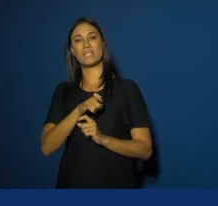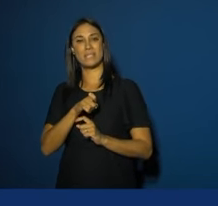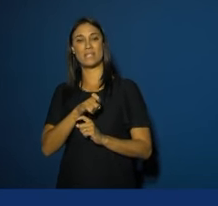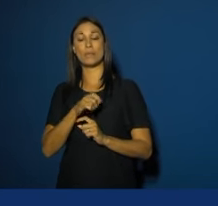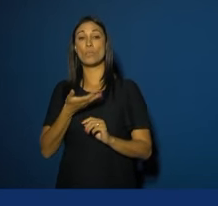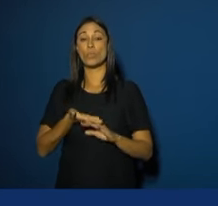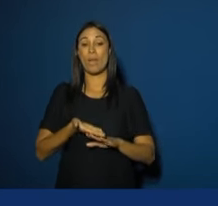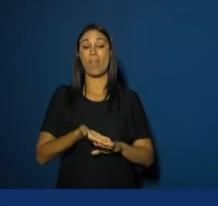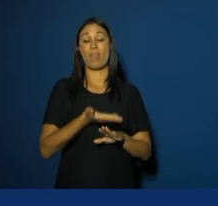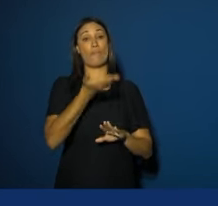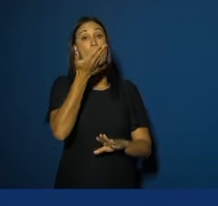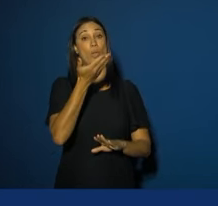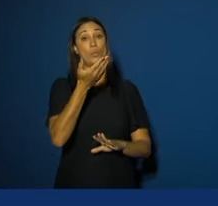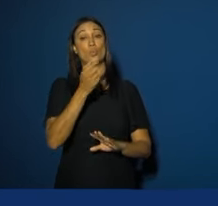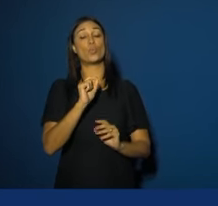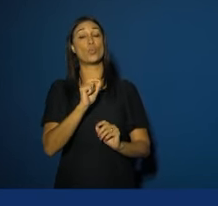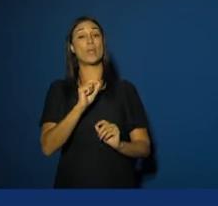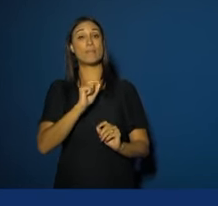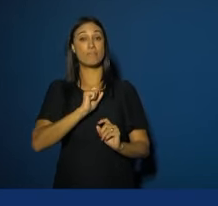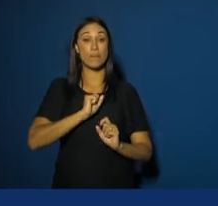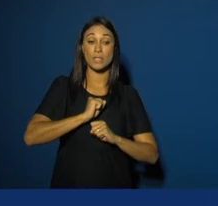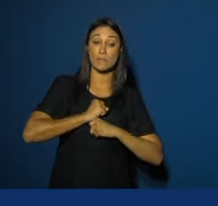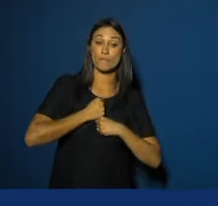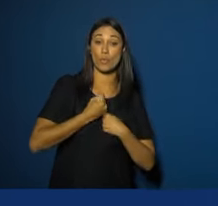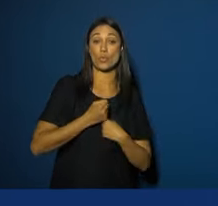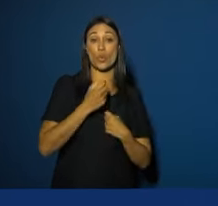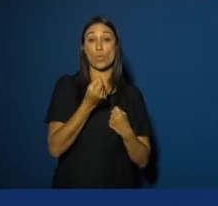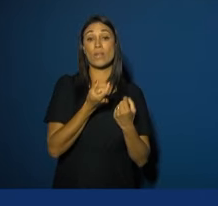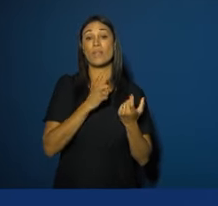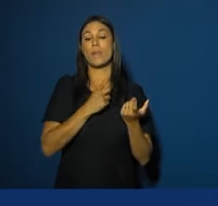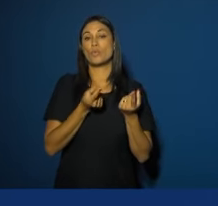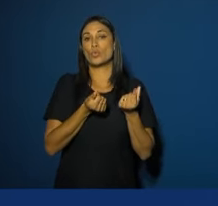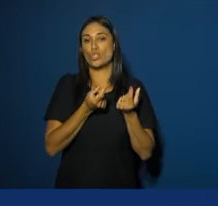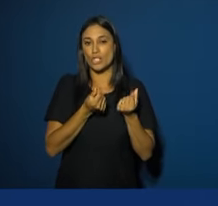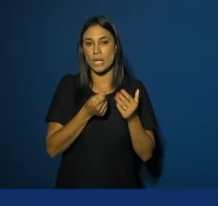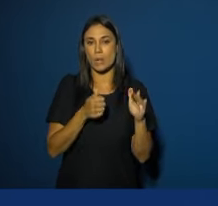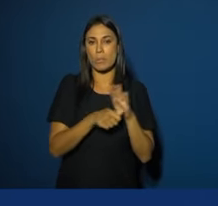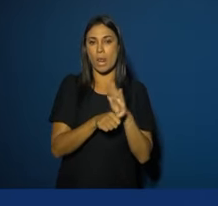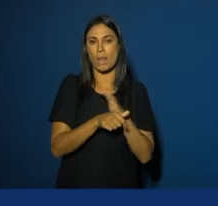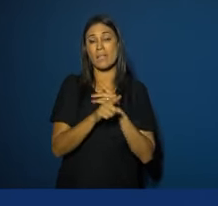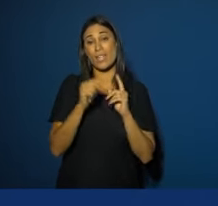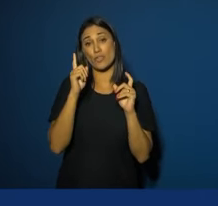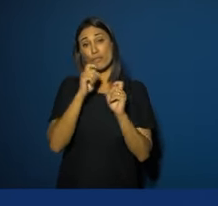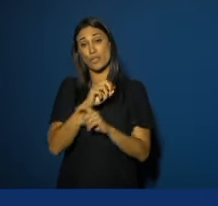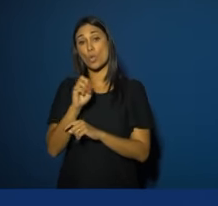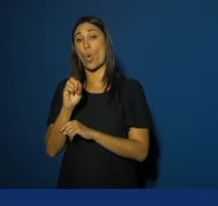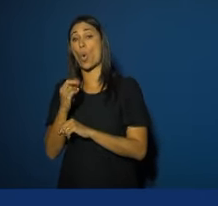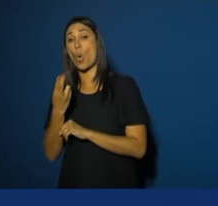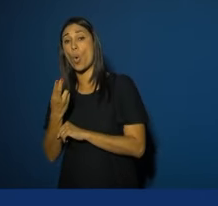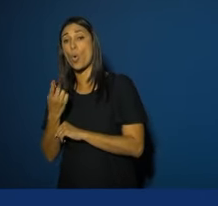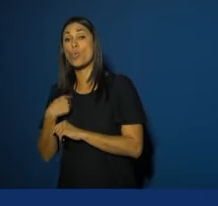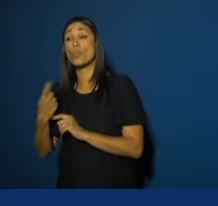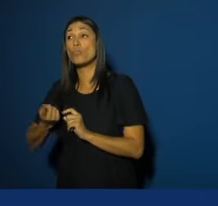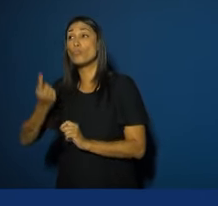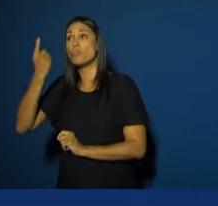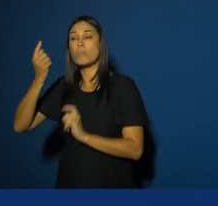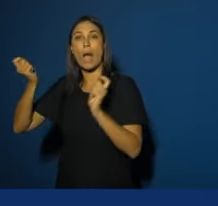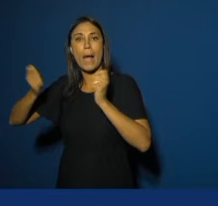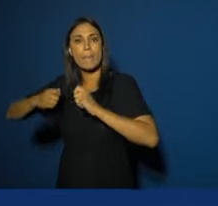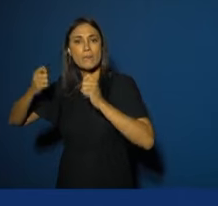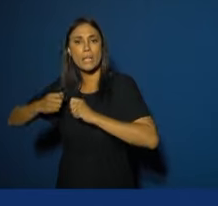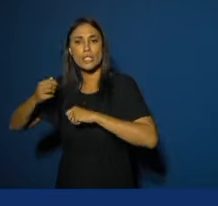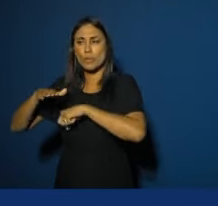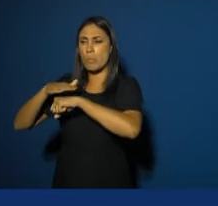e capex elevado exige ou uma pessoa que tenha muito recurso que é muito raro ou então a pessoa com muita capacidade de